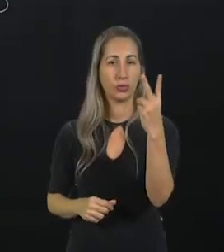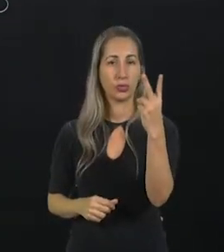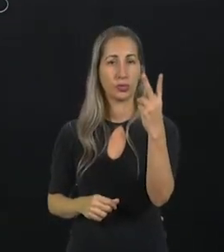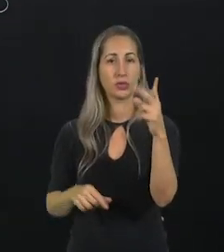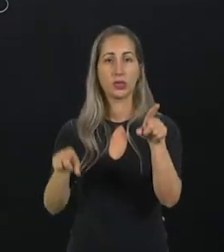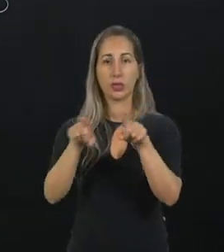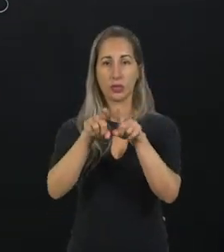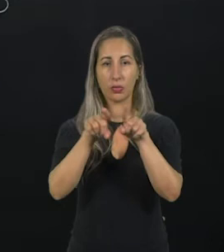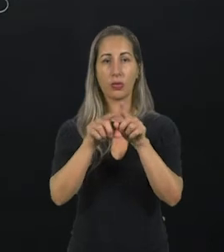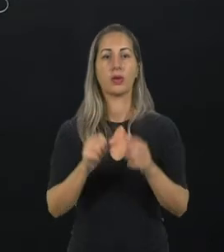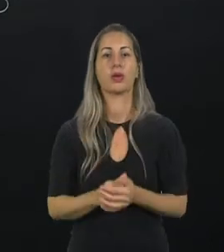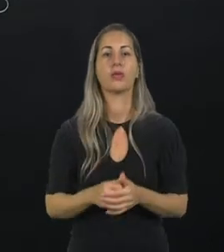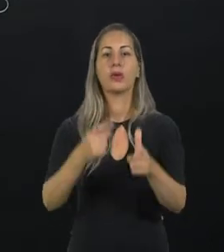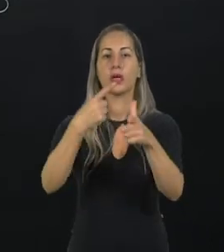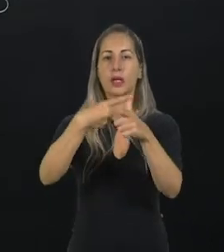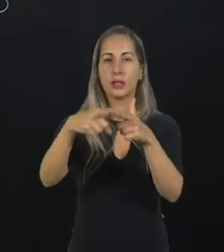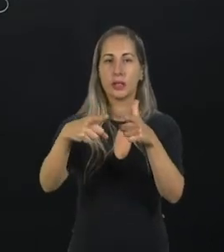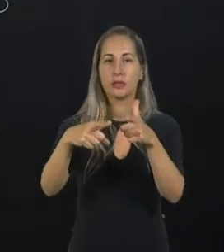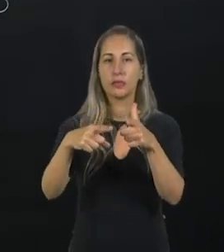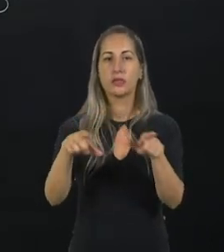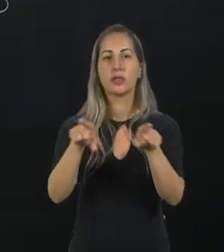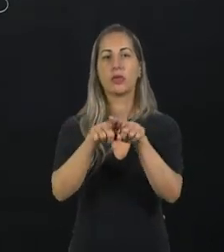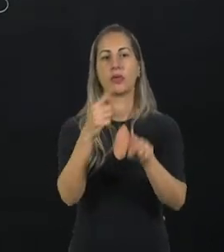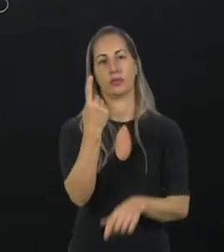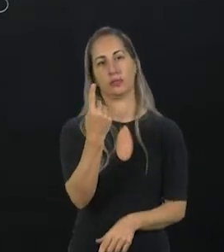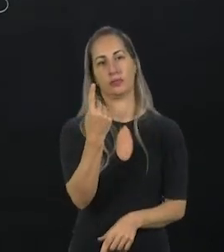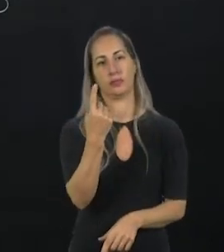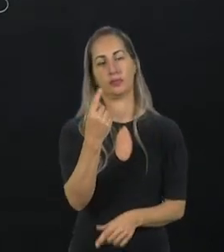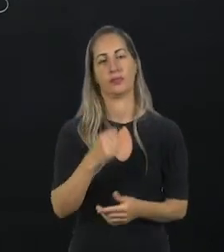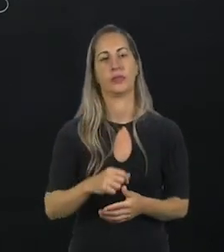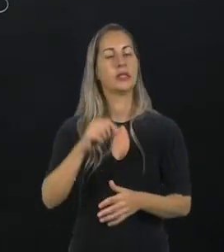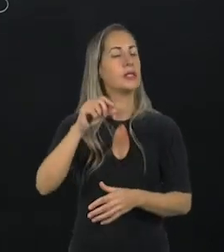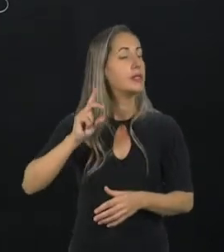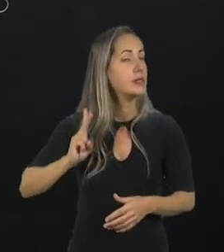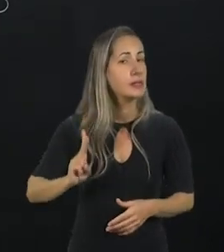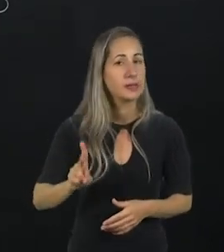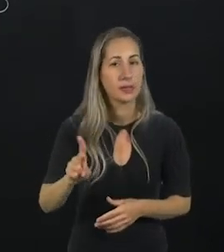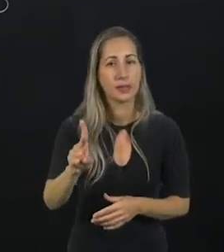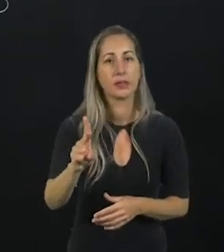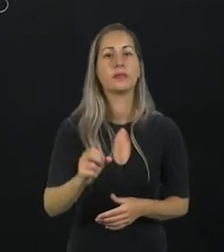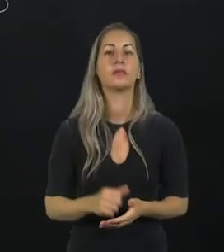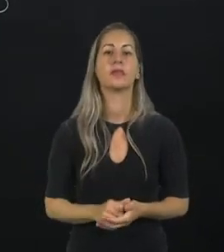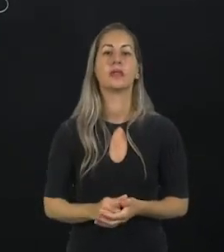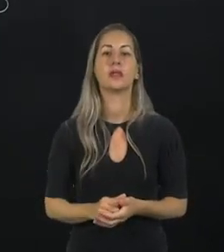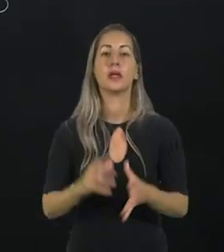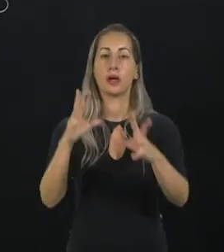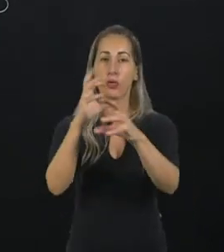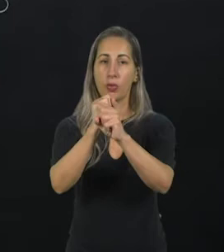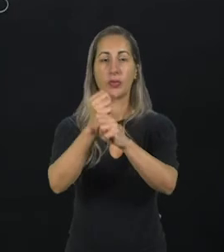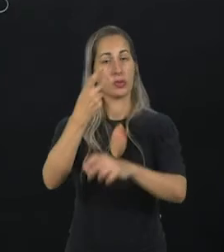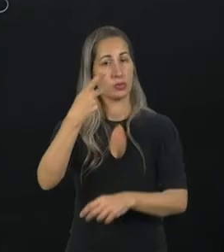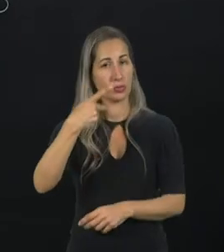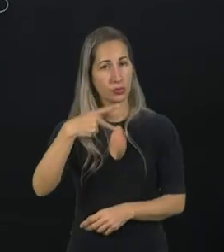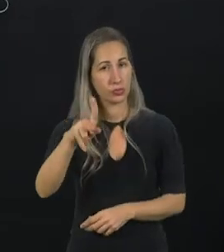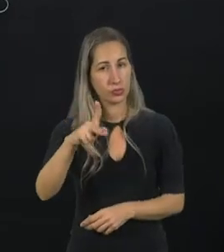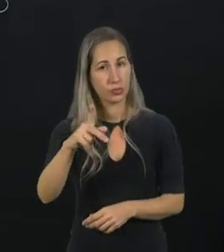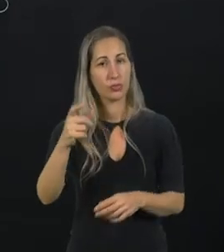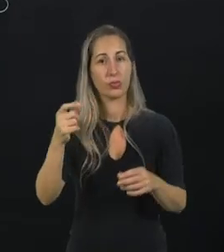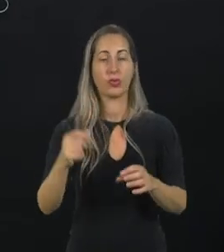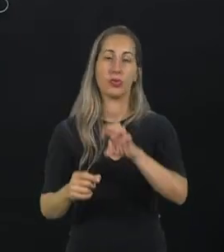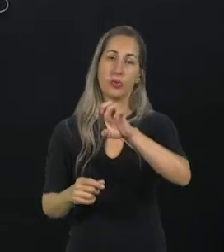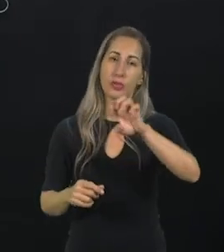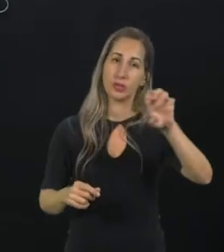elementos iguais, essa divisão é igual a 1. E toda vez que a tua decomposição aqui do